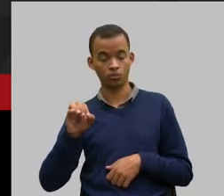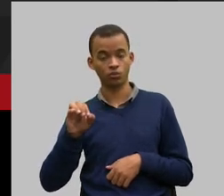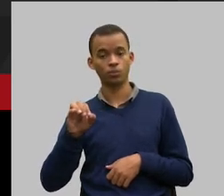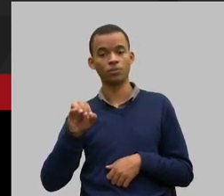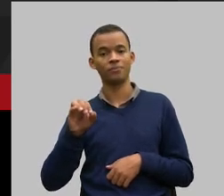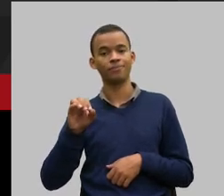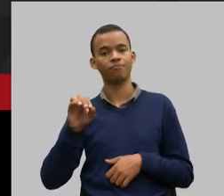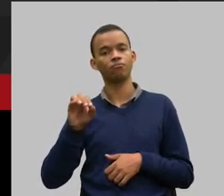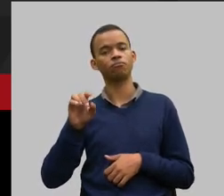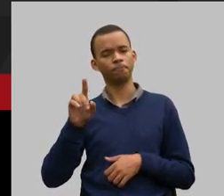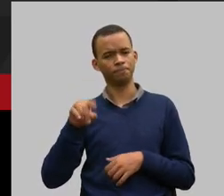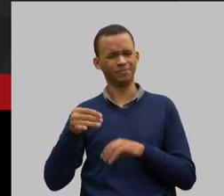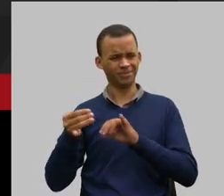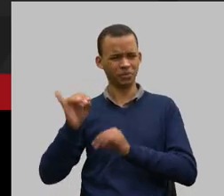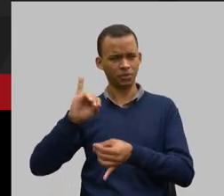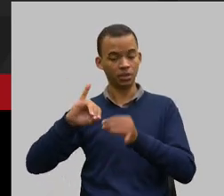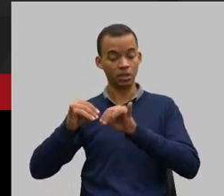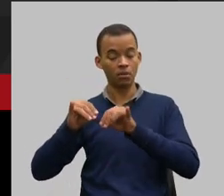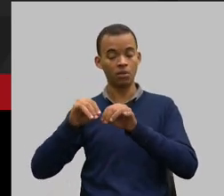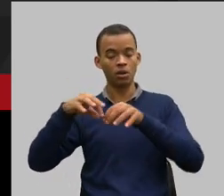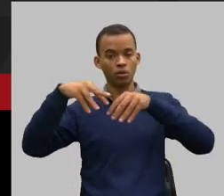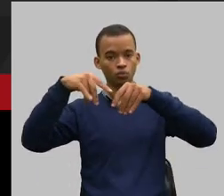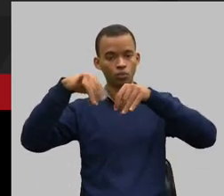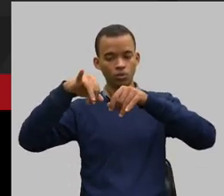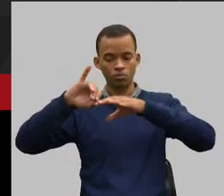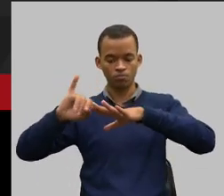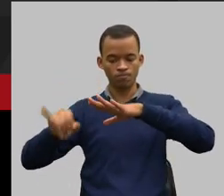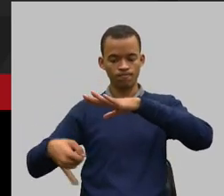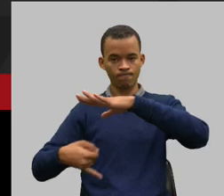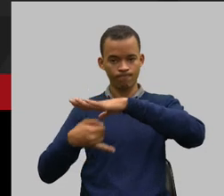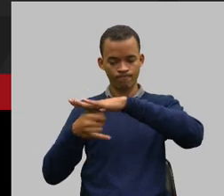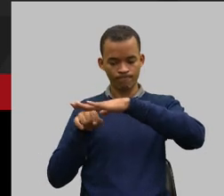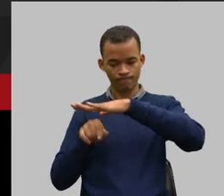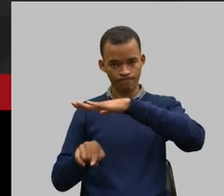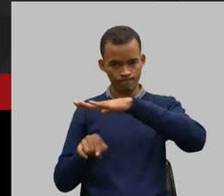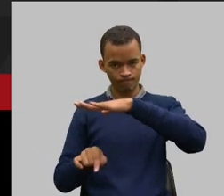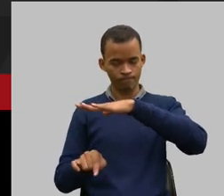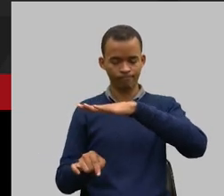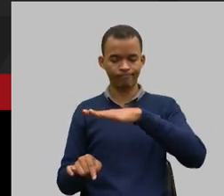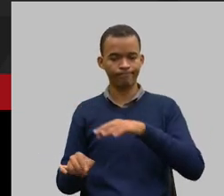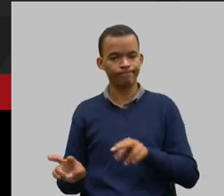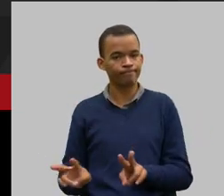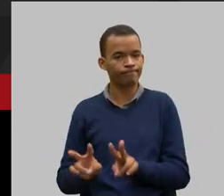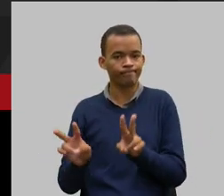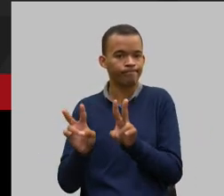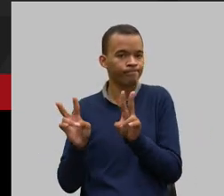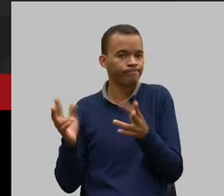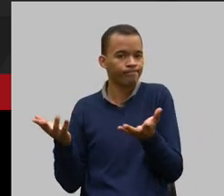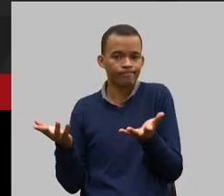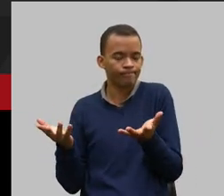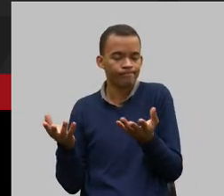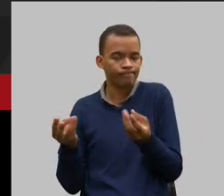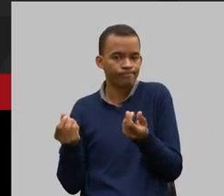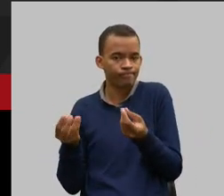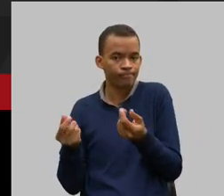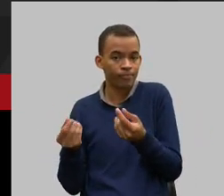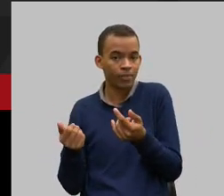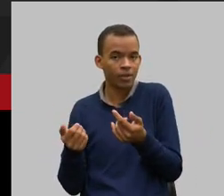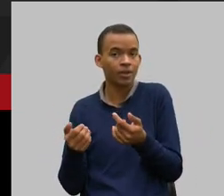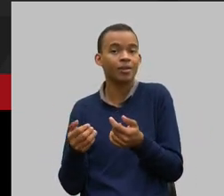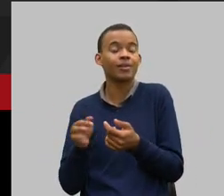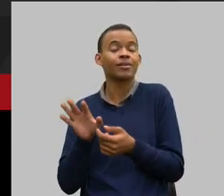algum uma riqueza localizada numa das regiões mais pobres do país que é o Vale